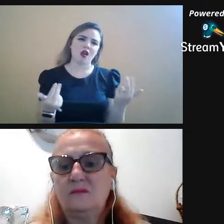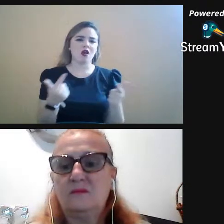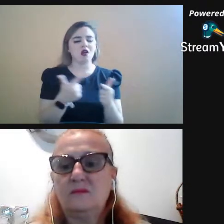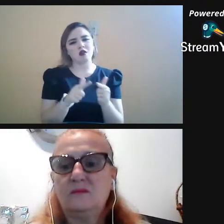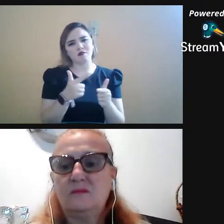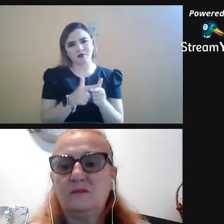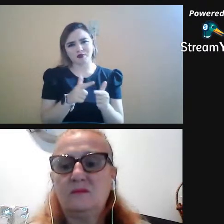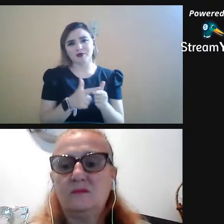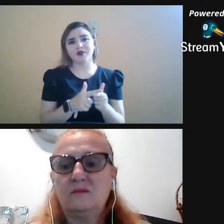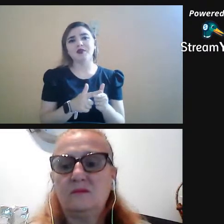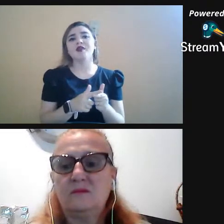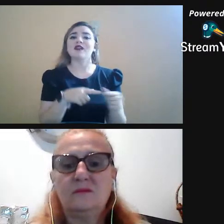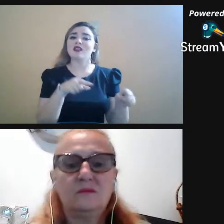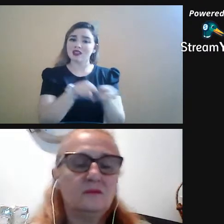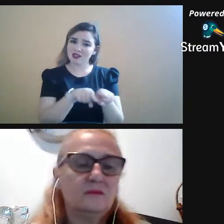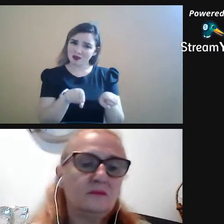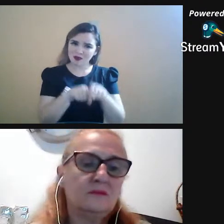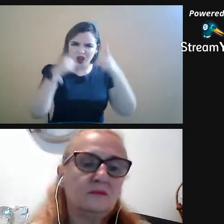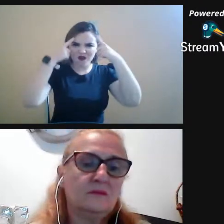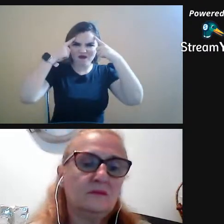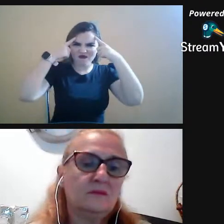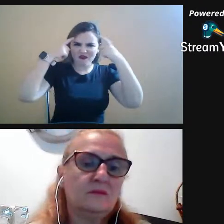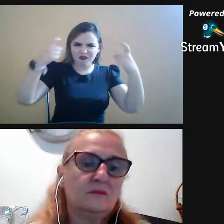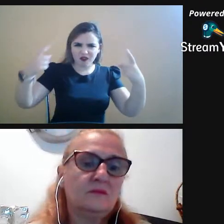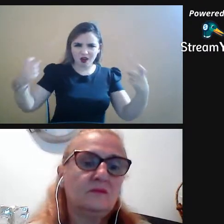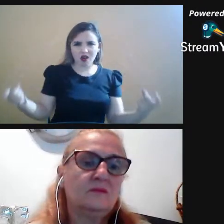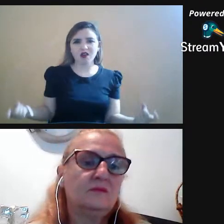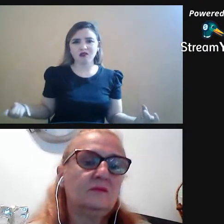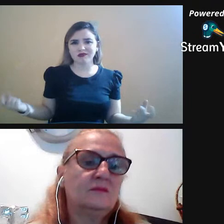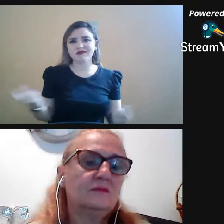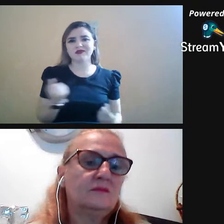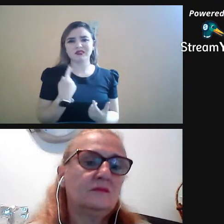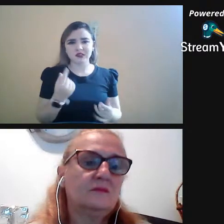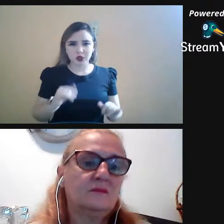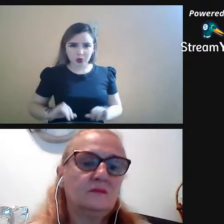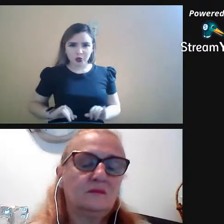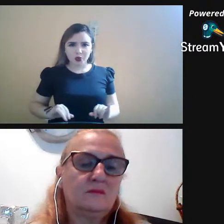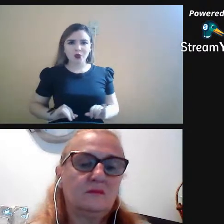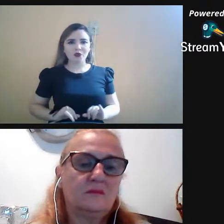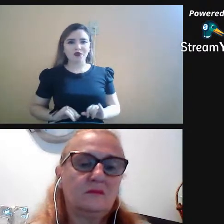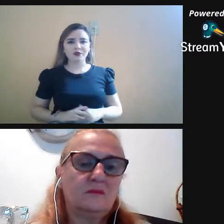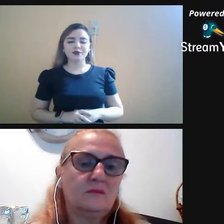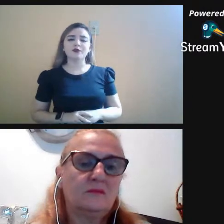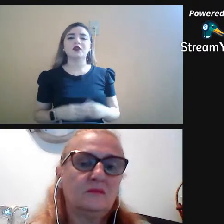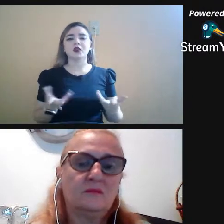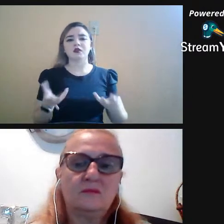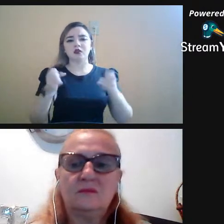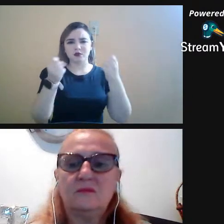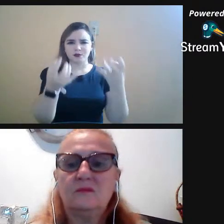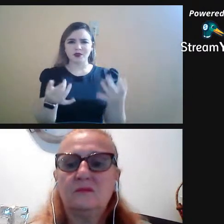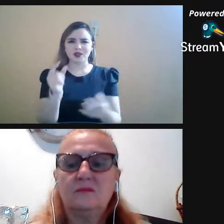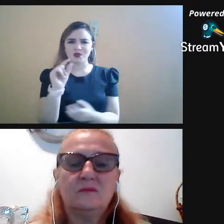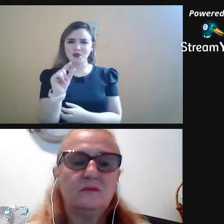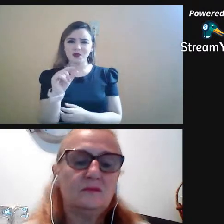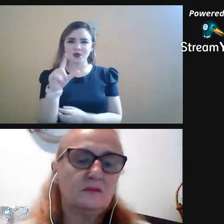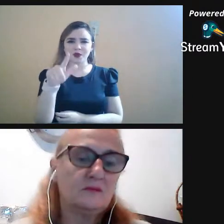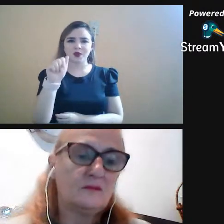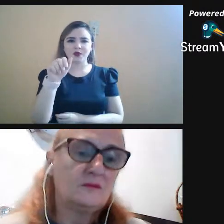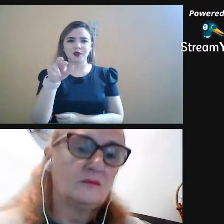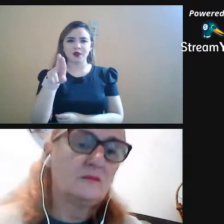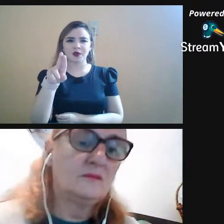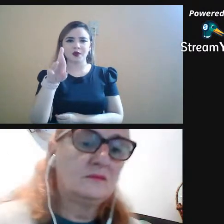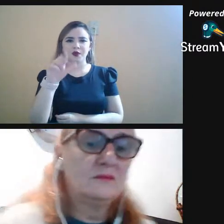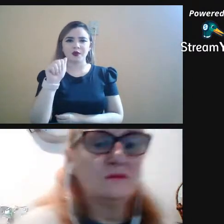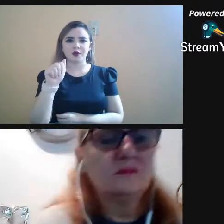inclusive a violência que a gente sofre. E eu queria que você comentasse um pouco, Laura, sobre essa